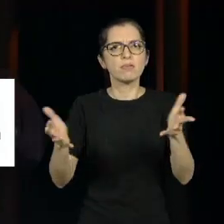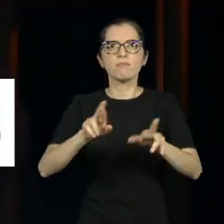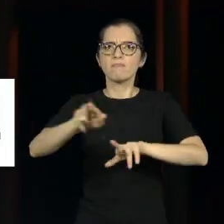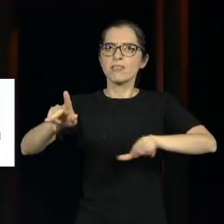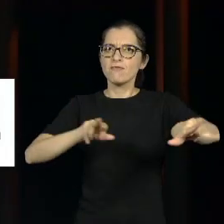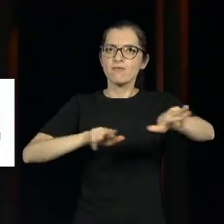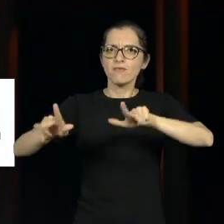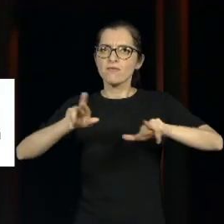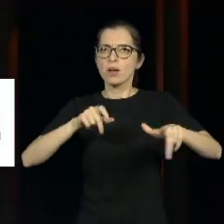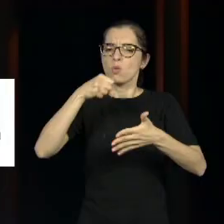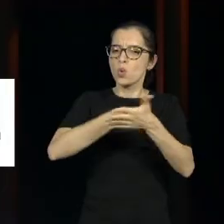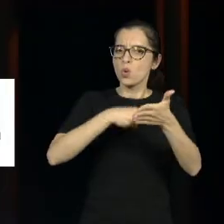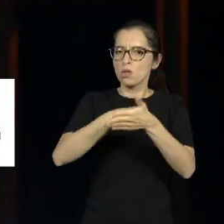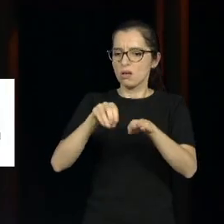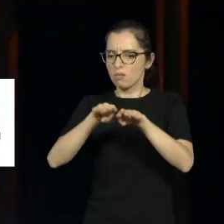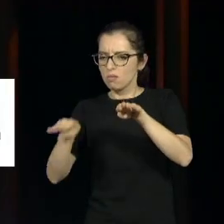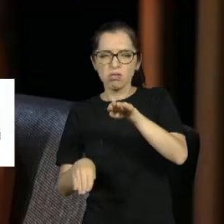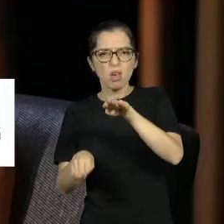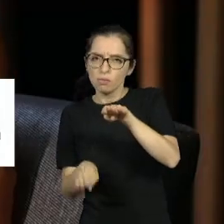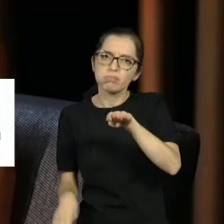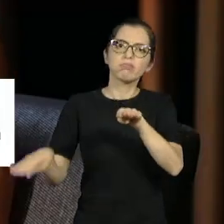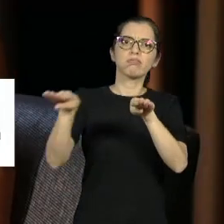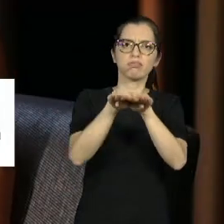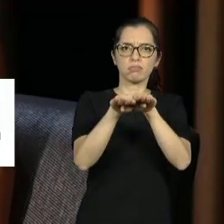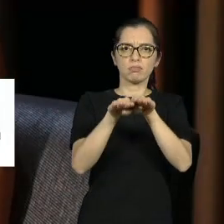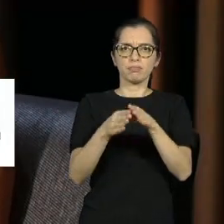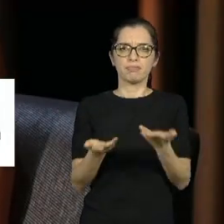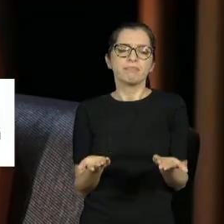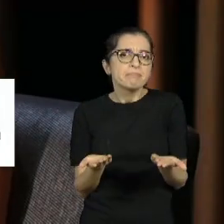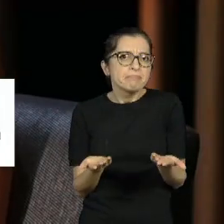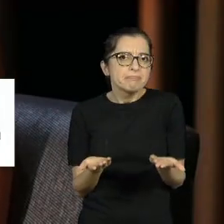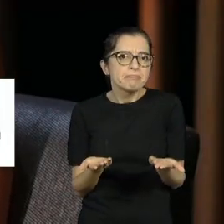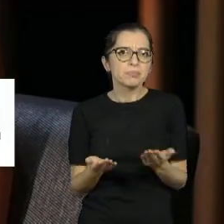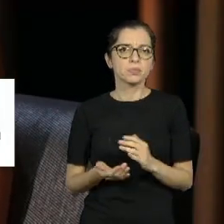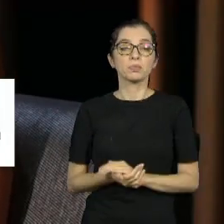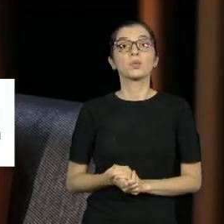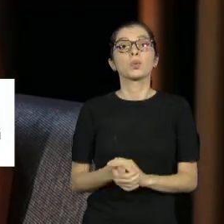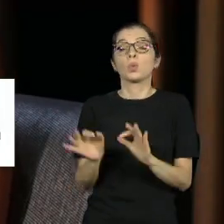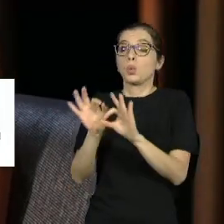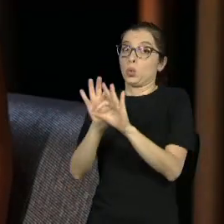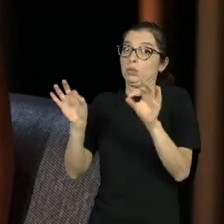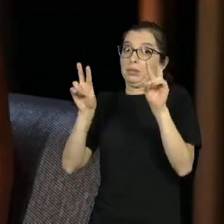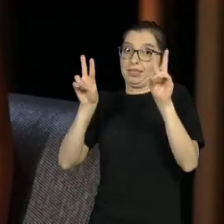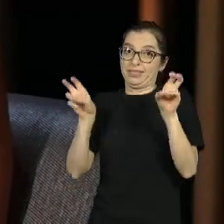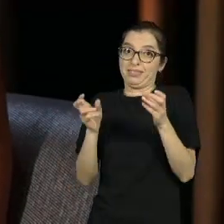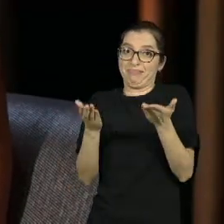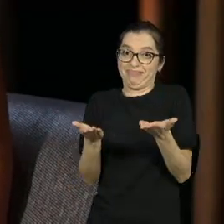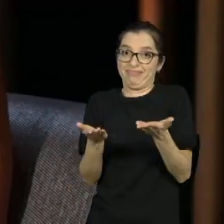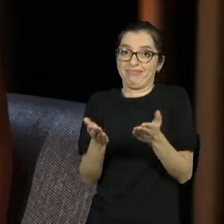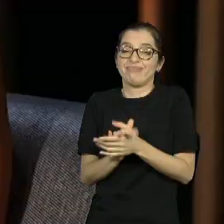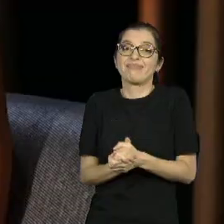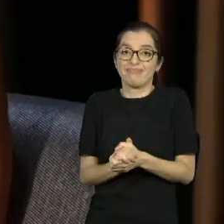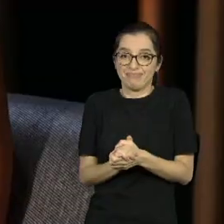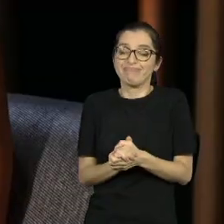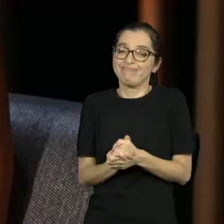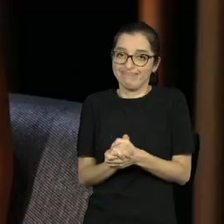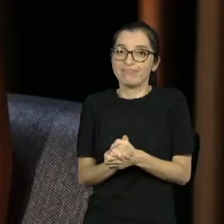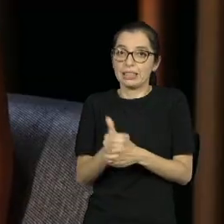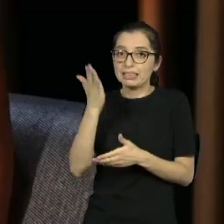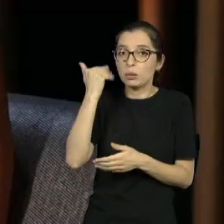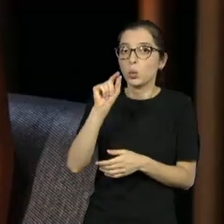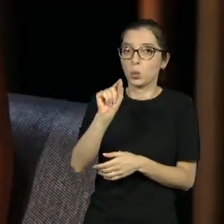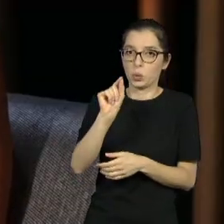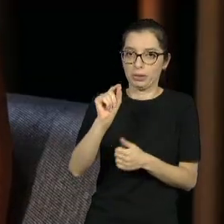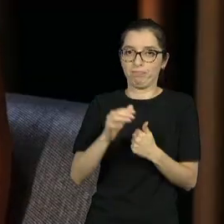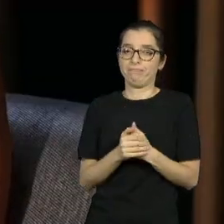diferenças e combata desigualdades aí tá com da questão a gente sabe que o princípio da vacina é